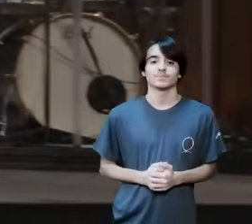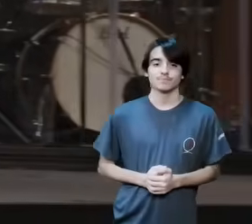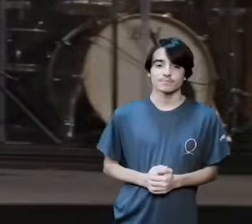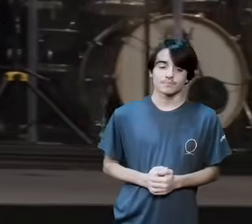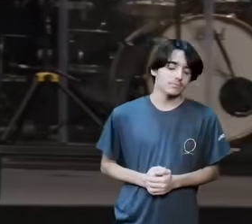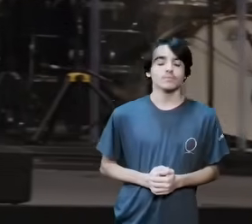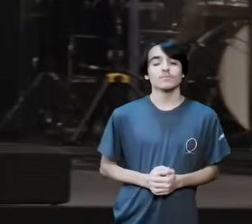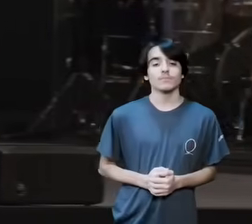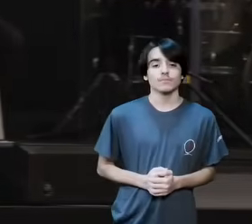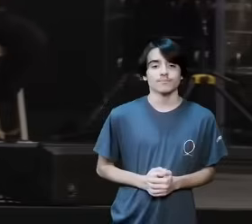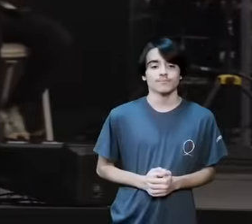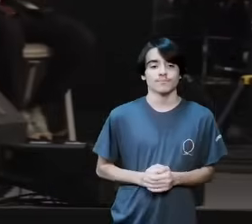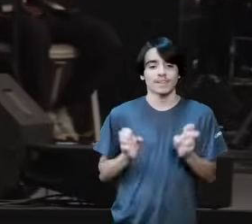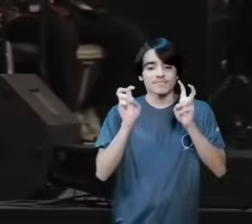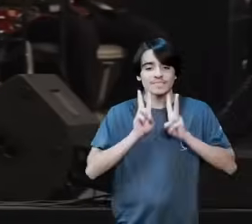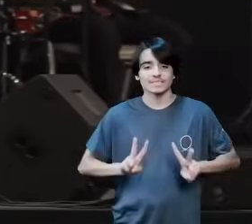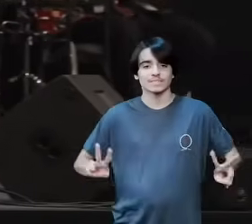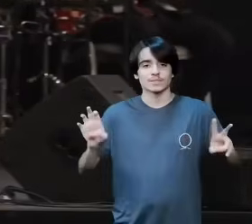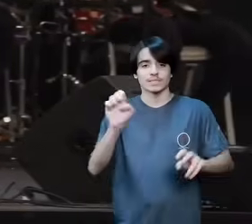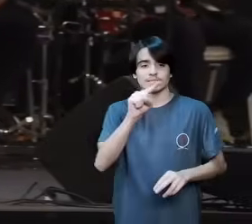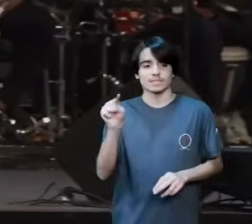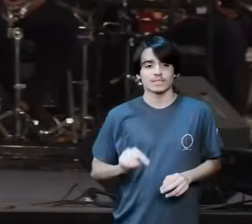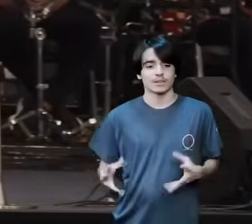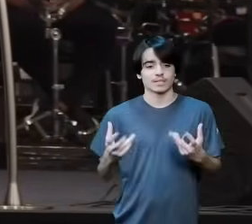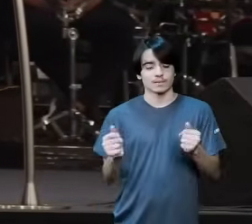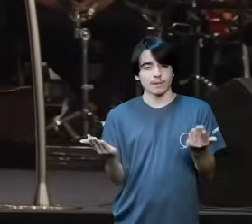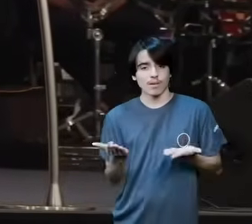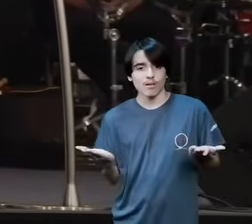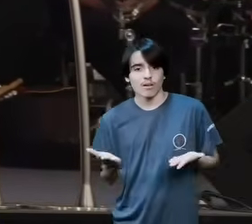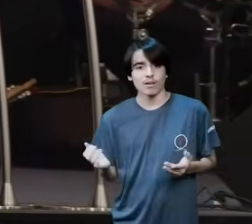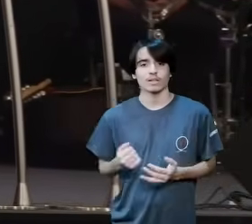gente. A visão que Ezequiel está recebendo agora,